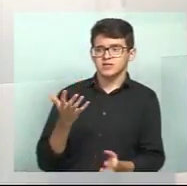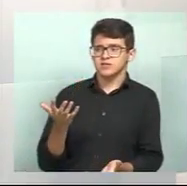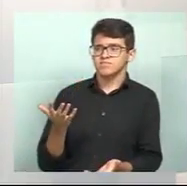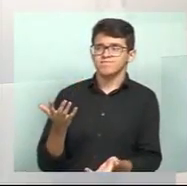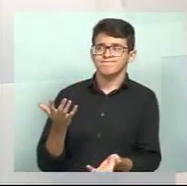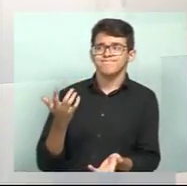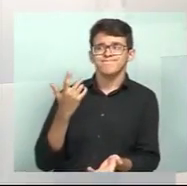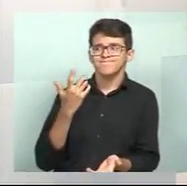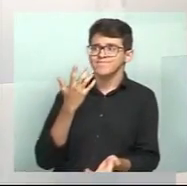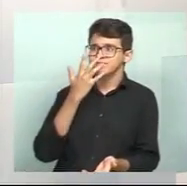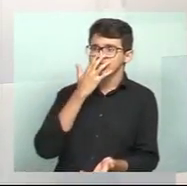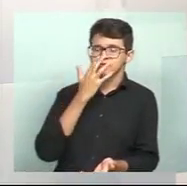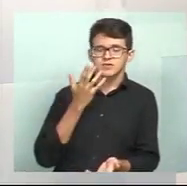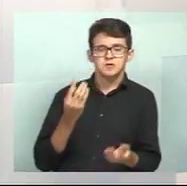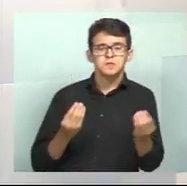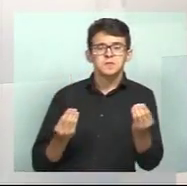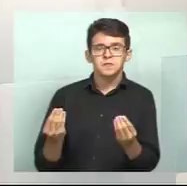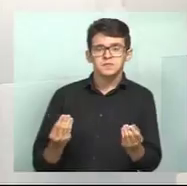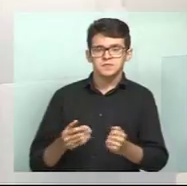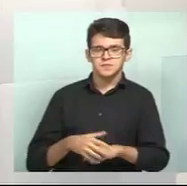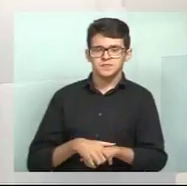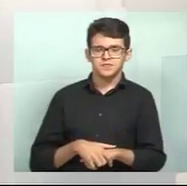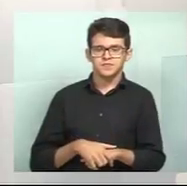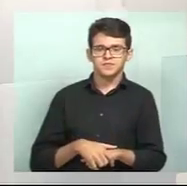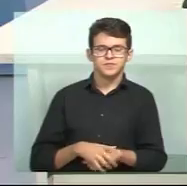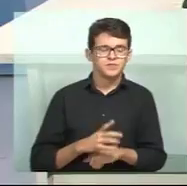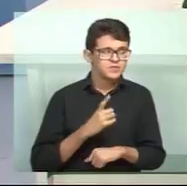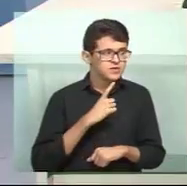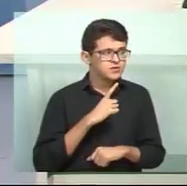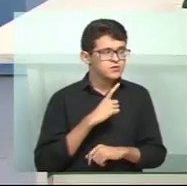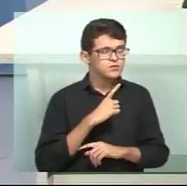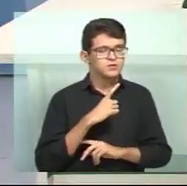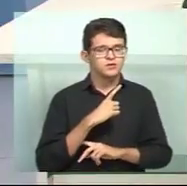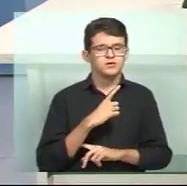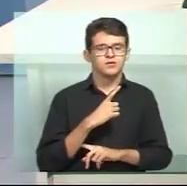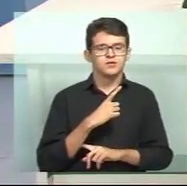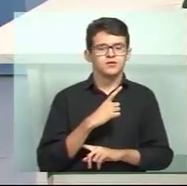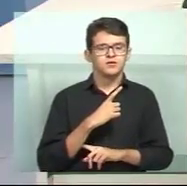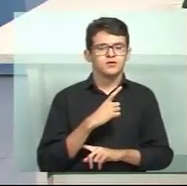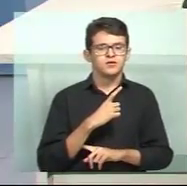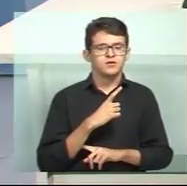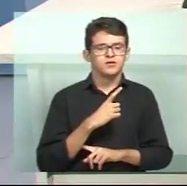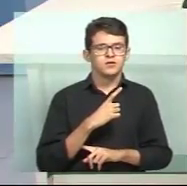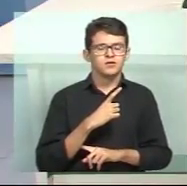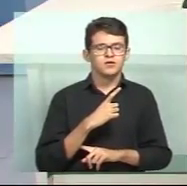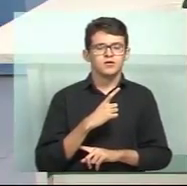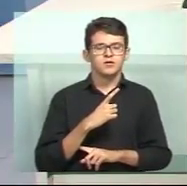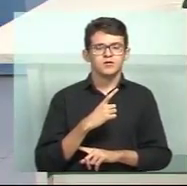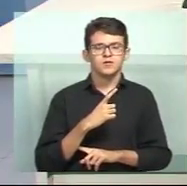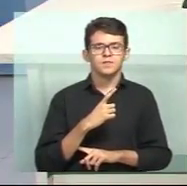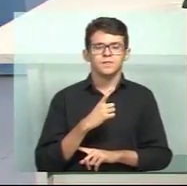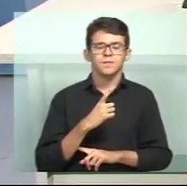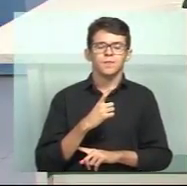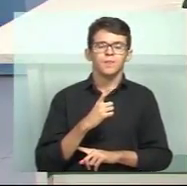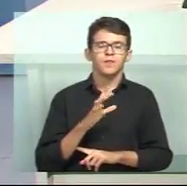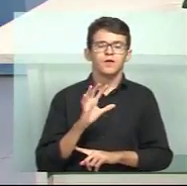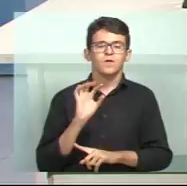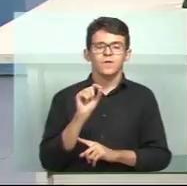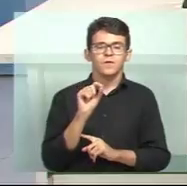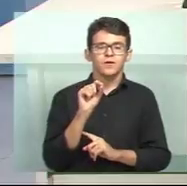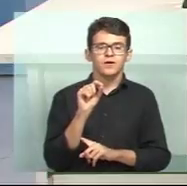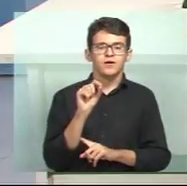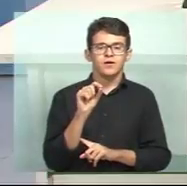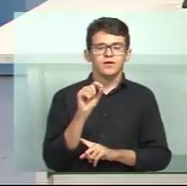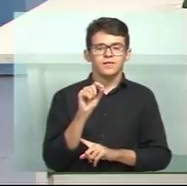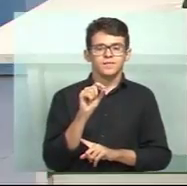Ele agora quer pegar o BPC, o benefício de prestação continuada, que ia passar 105 anos, ele quer